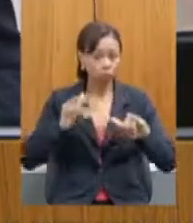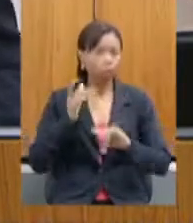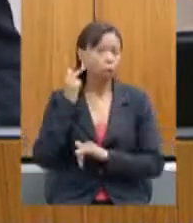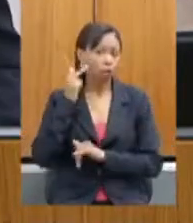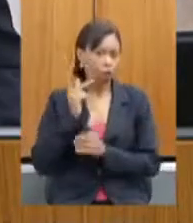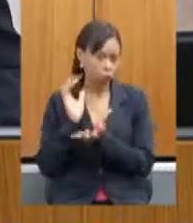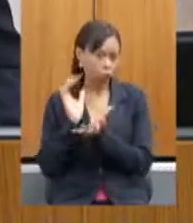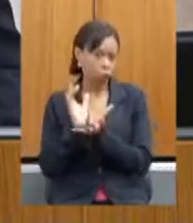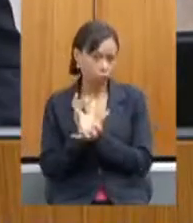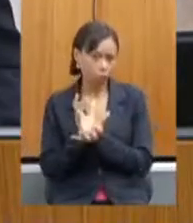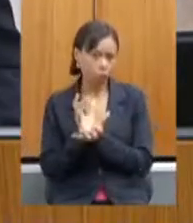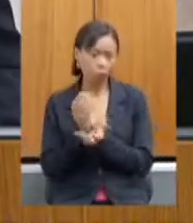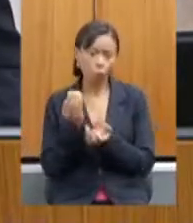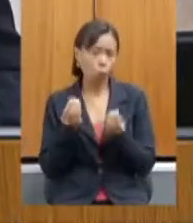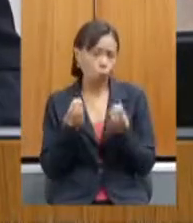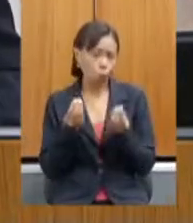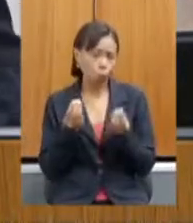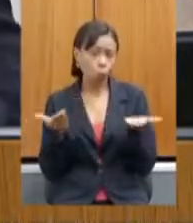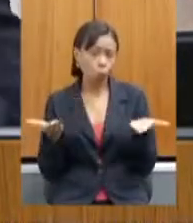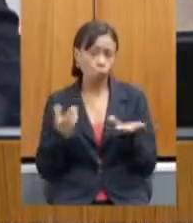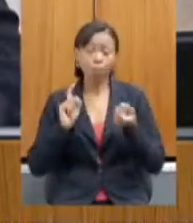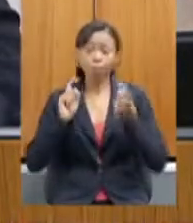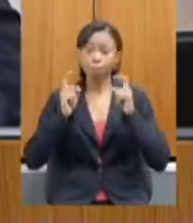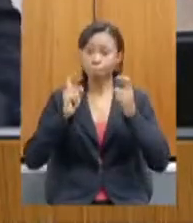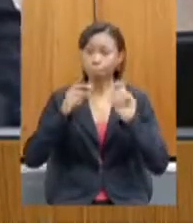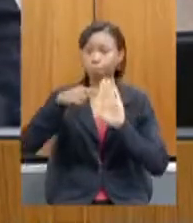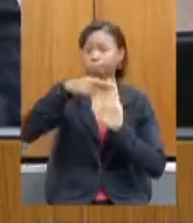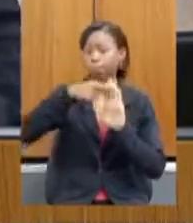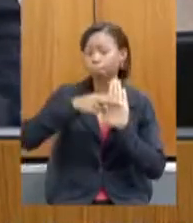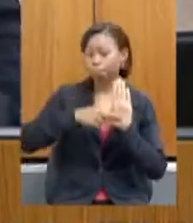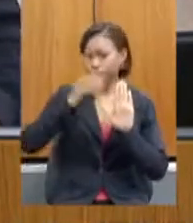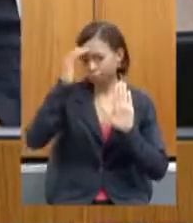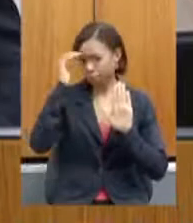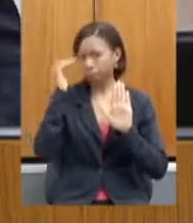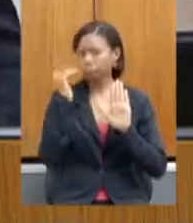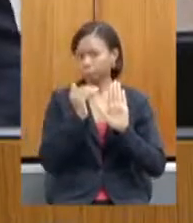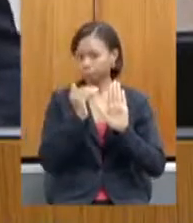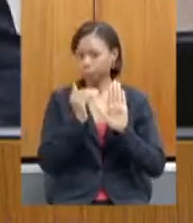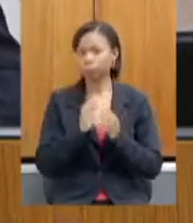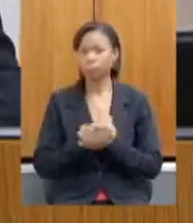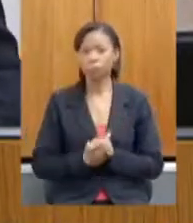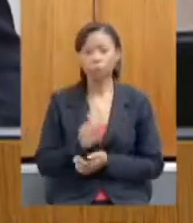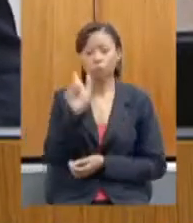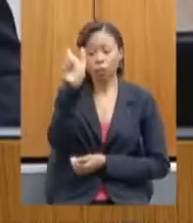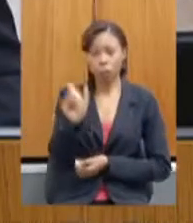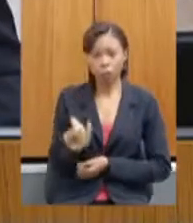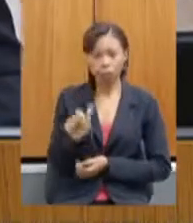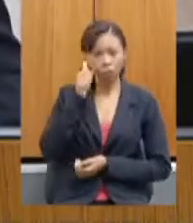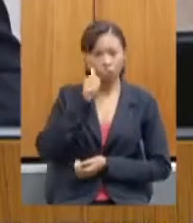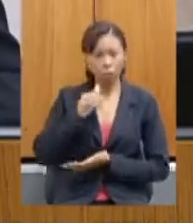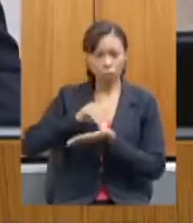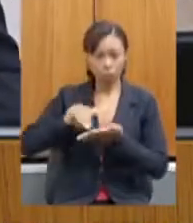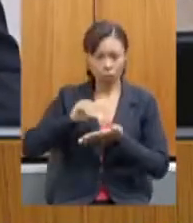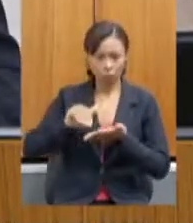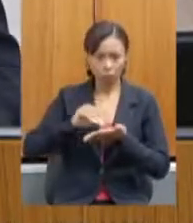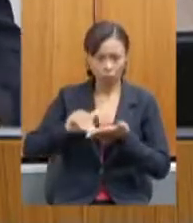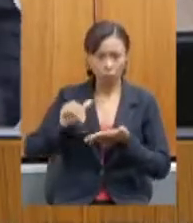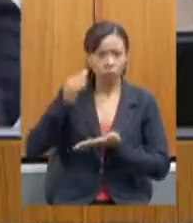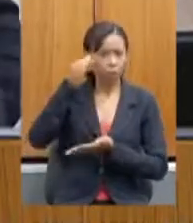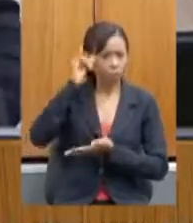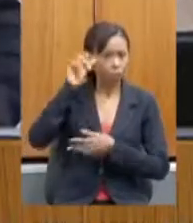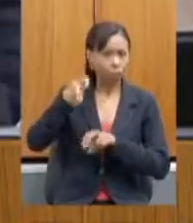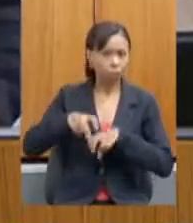obedecerão às seguintes normas e procedimentos. A secretária de Estado de Agricultura, Pecuária e Abastecimento,